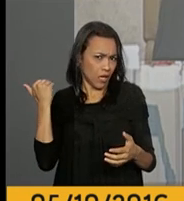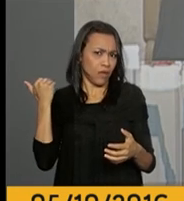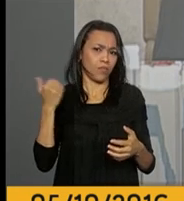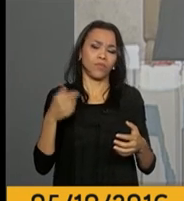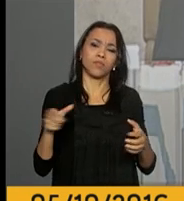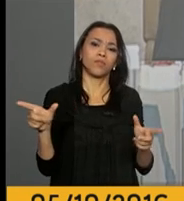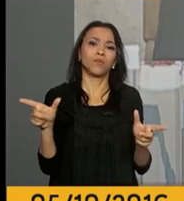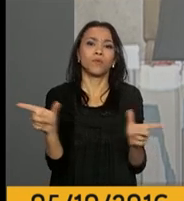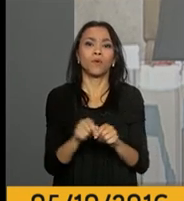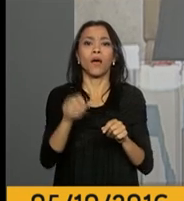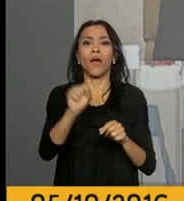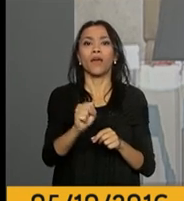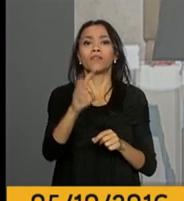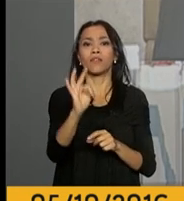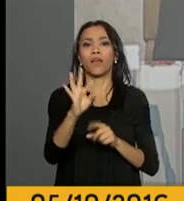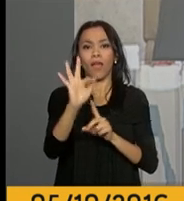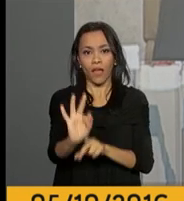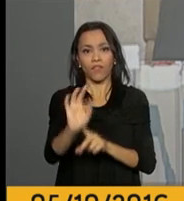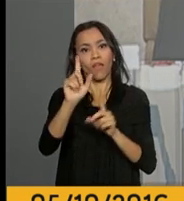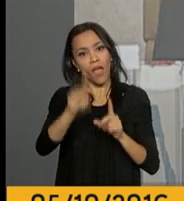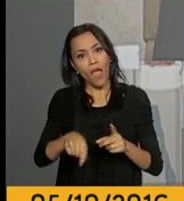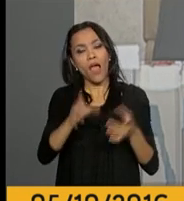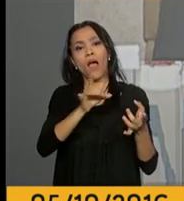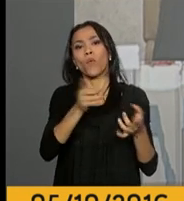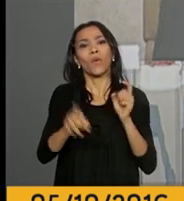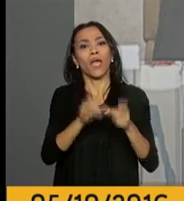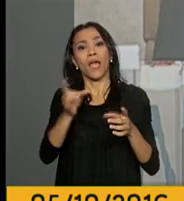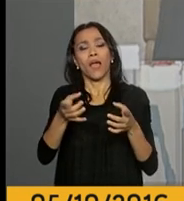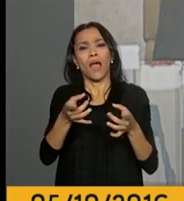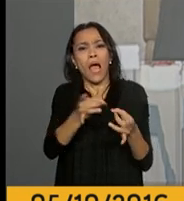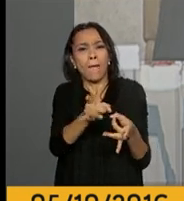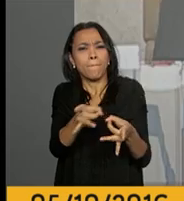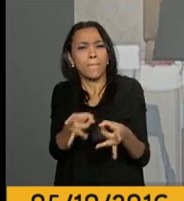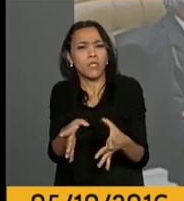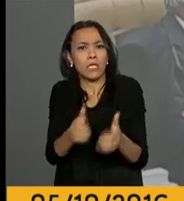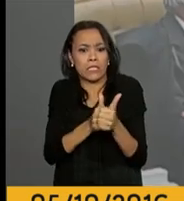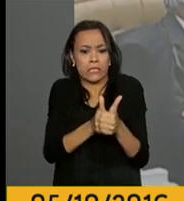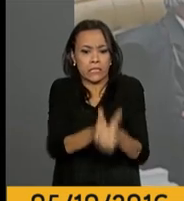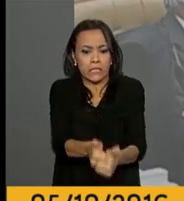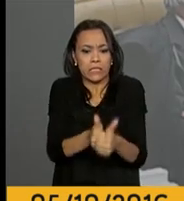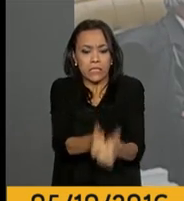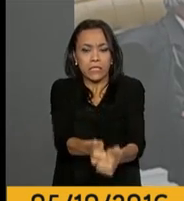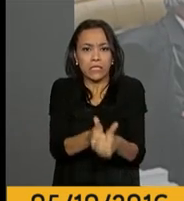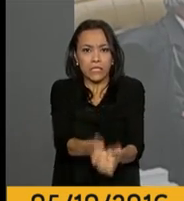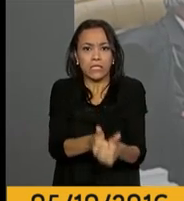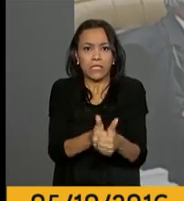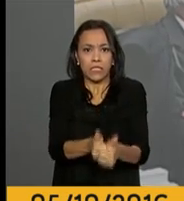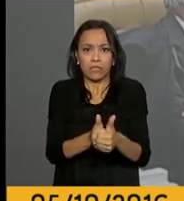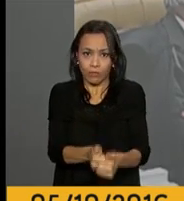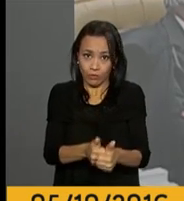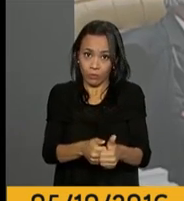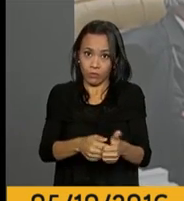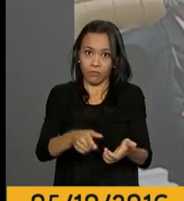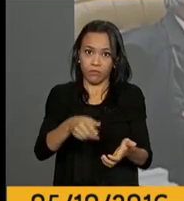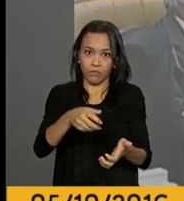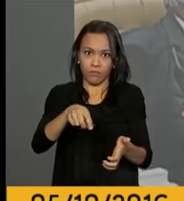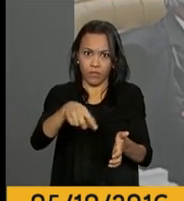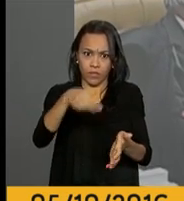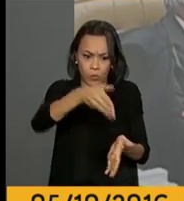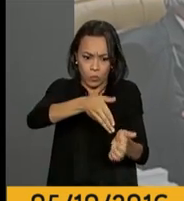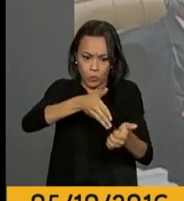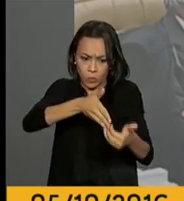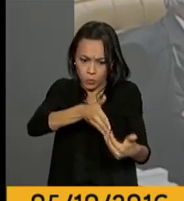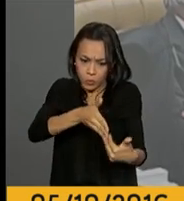esta parte foi exatamente abandonar a literalidade do texto constitucional para decidir Com base no